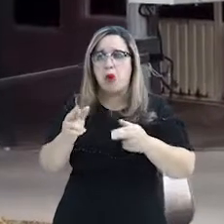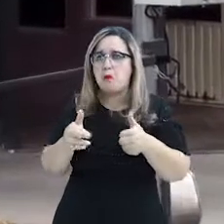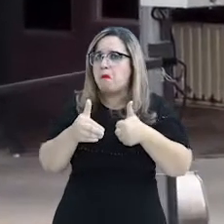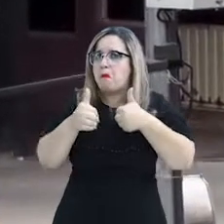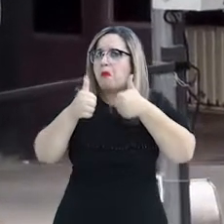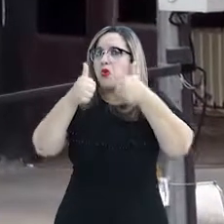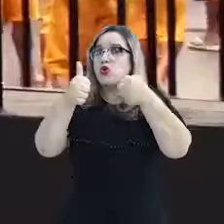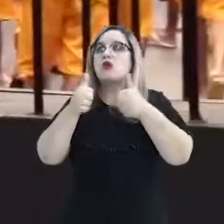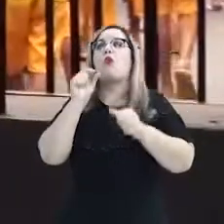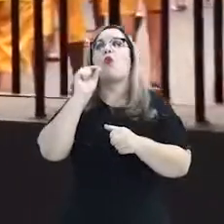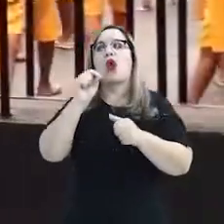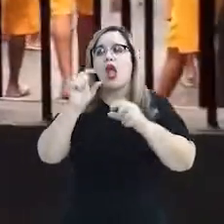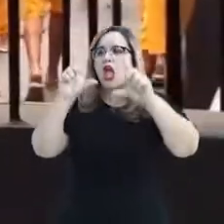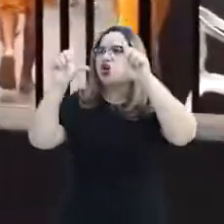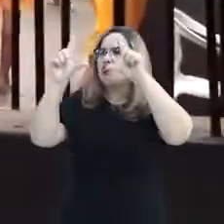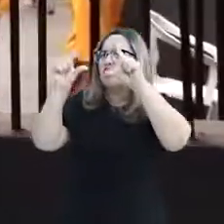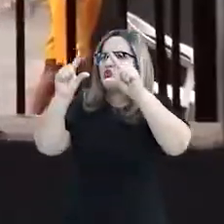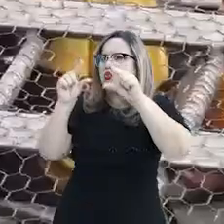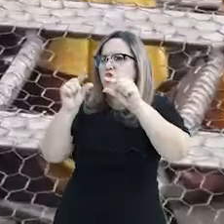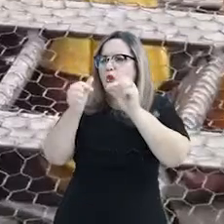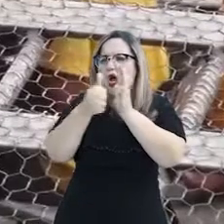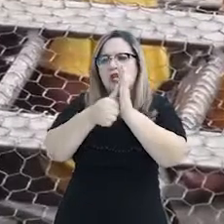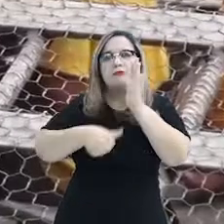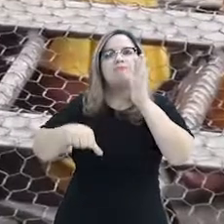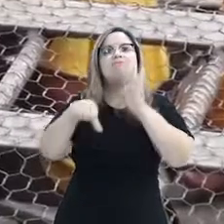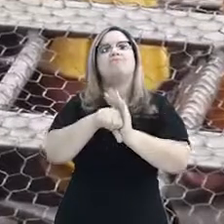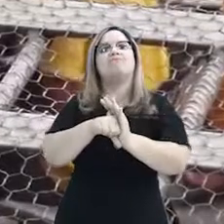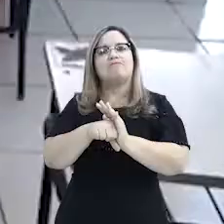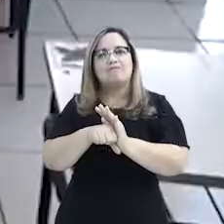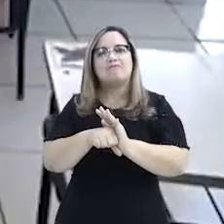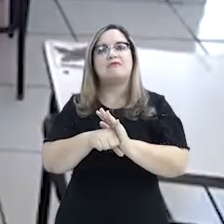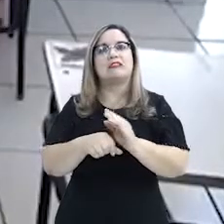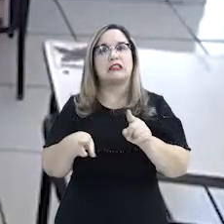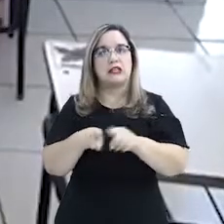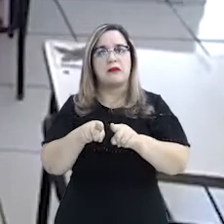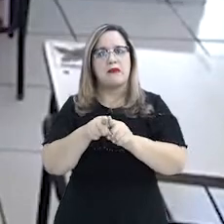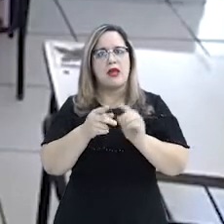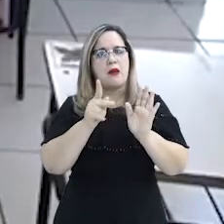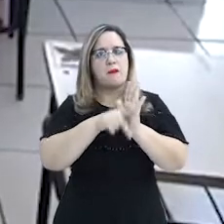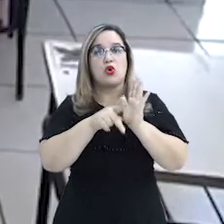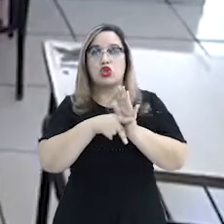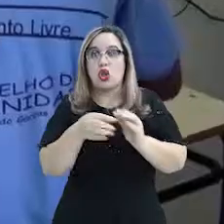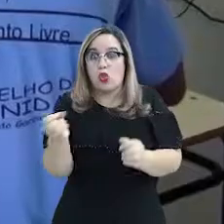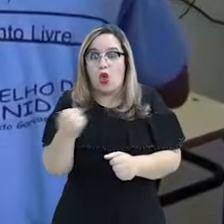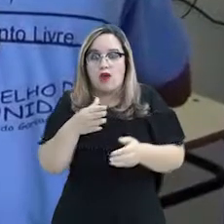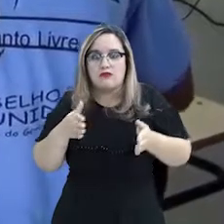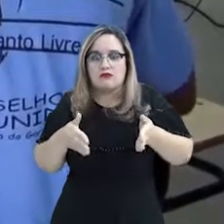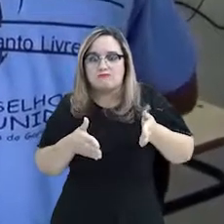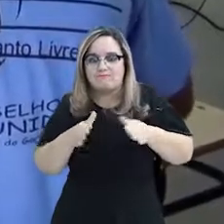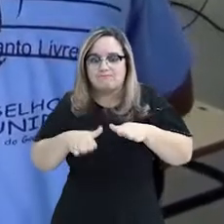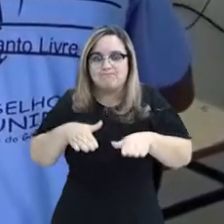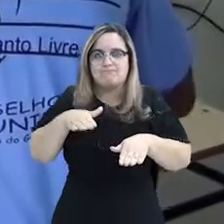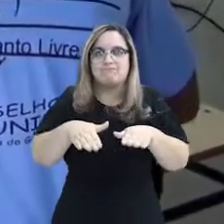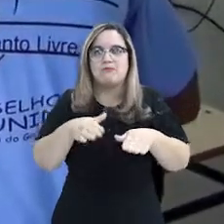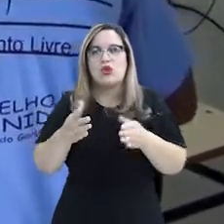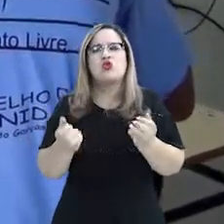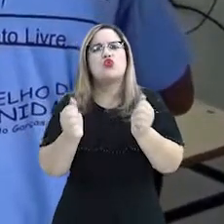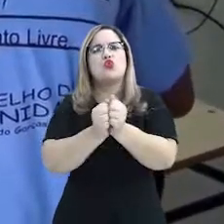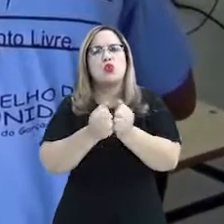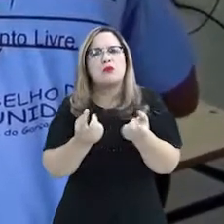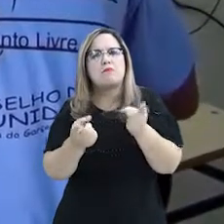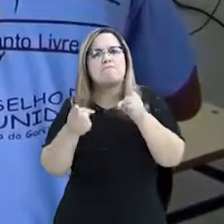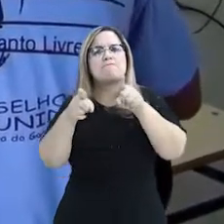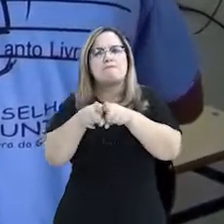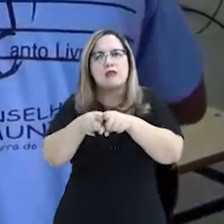na redução dos índices de criminalidade também foi registrado com o projeto Novos Passos. Por meio de